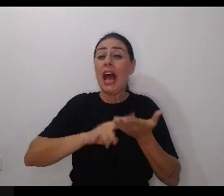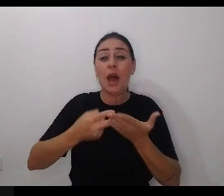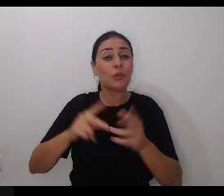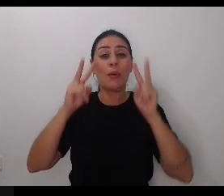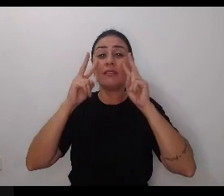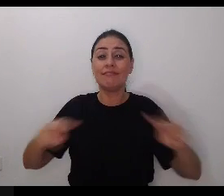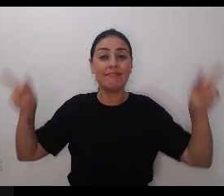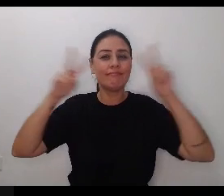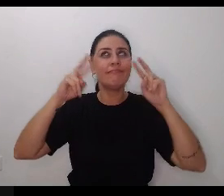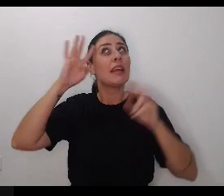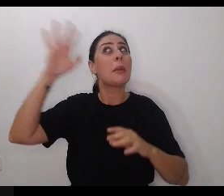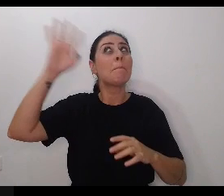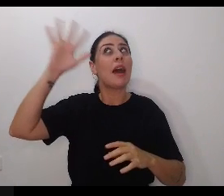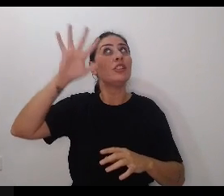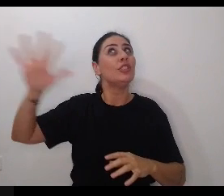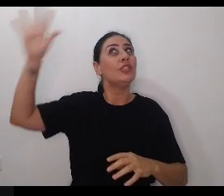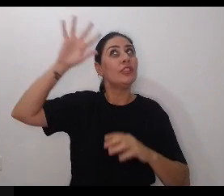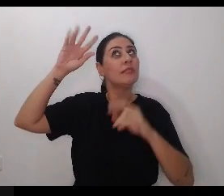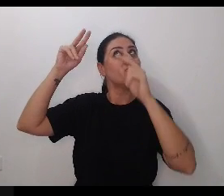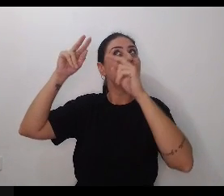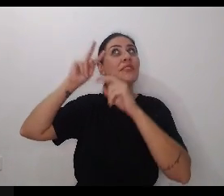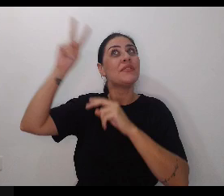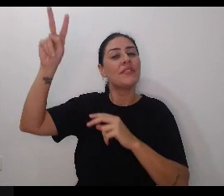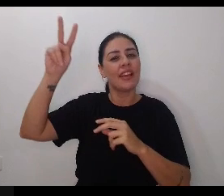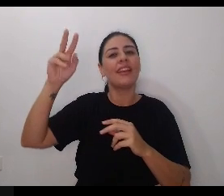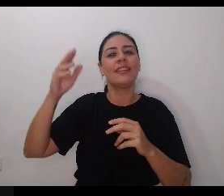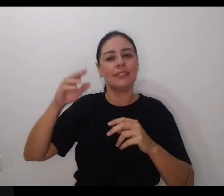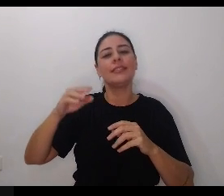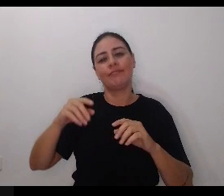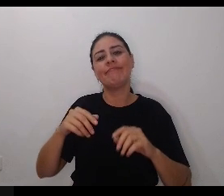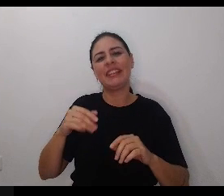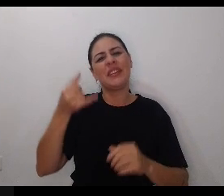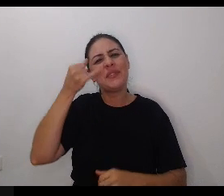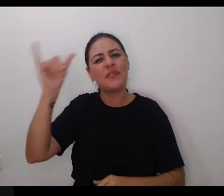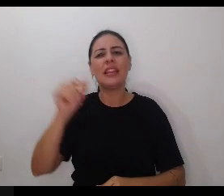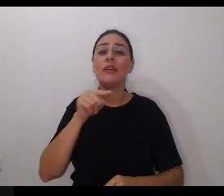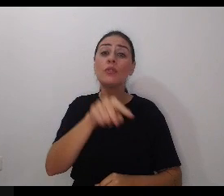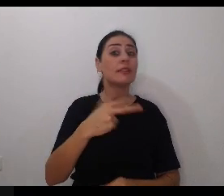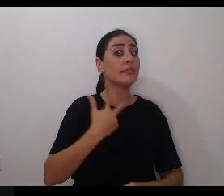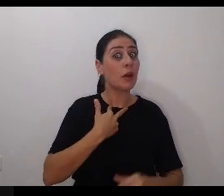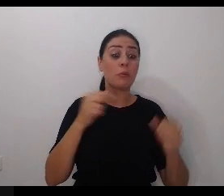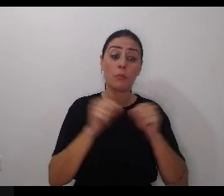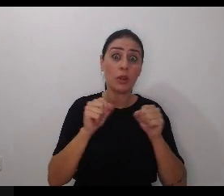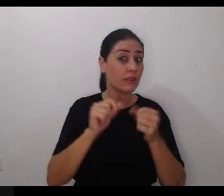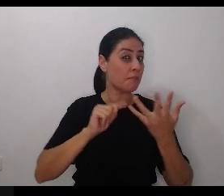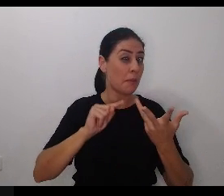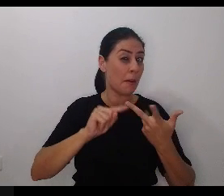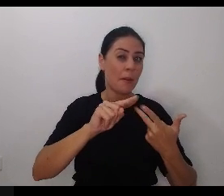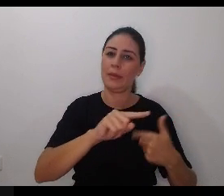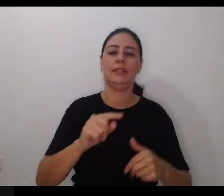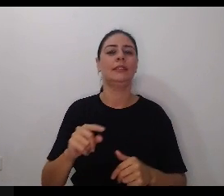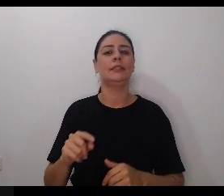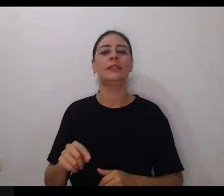já acaba pensando nessa imagem, né? Então, um caminho mais fácil é a gente falar para a criança o que ela pode fazer,